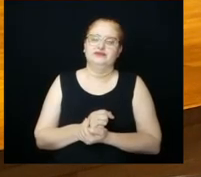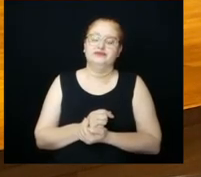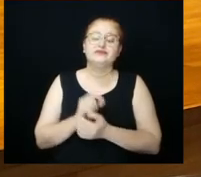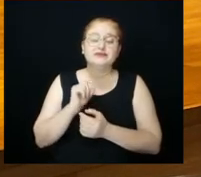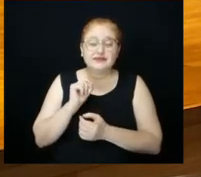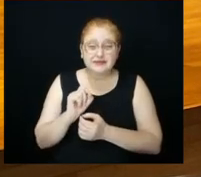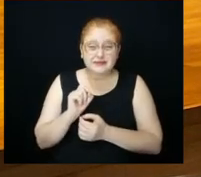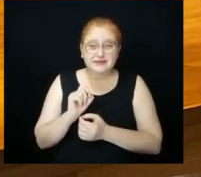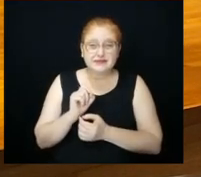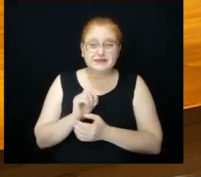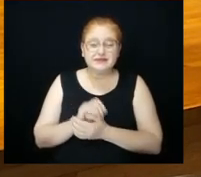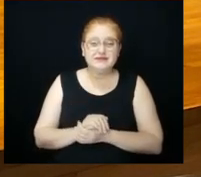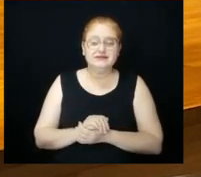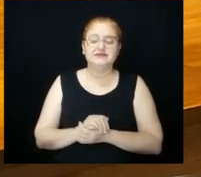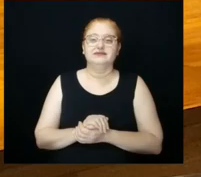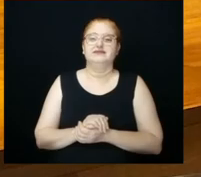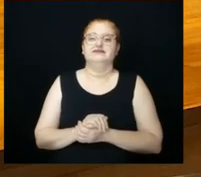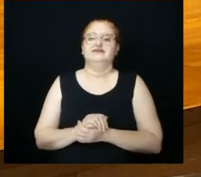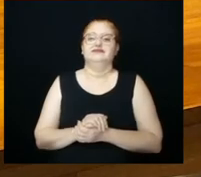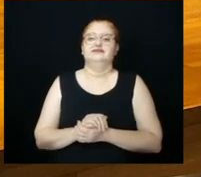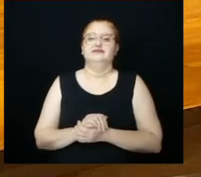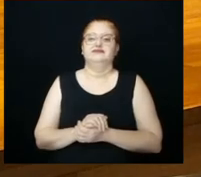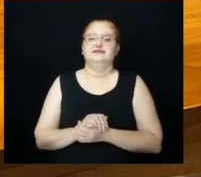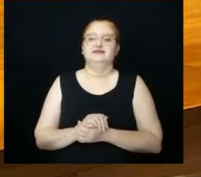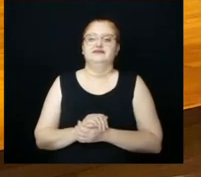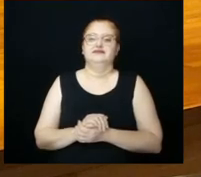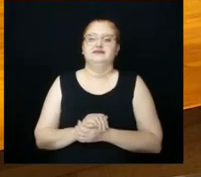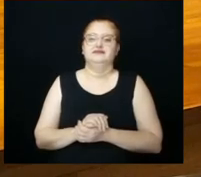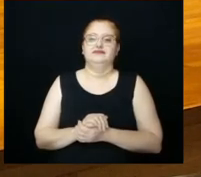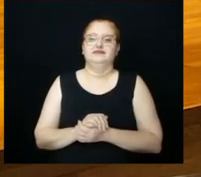Como? Não, eu porque...